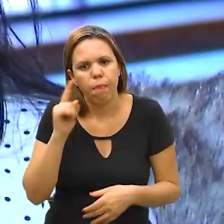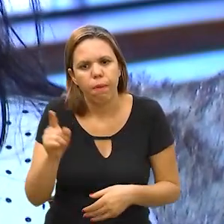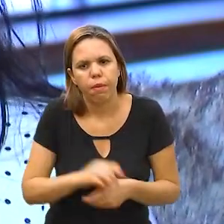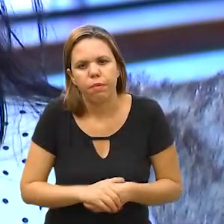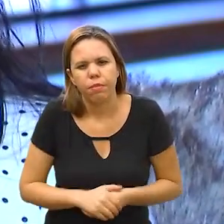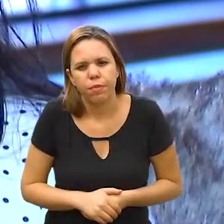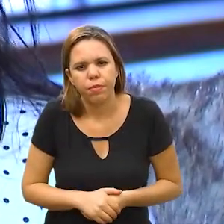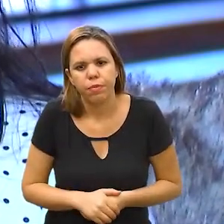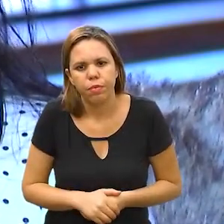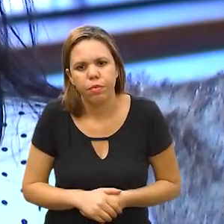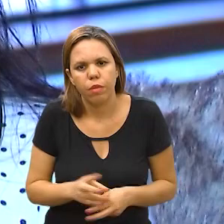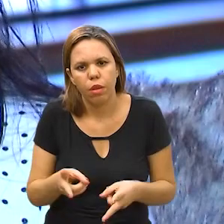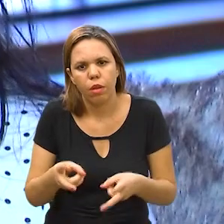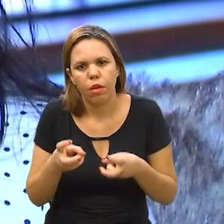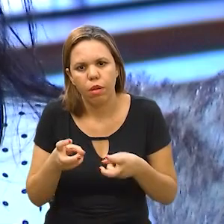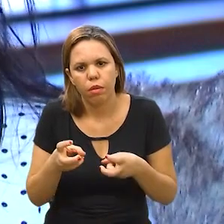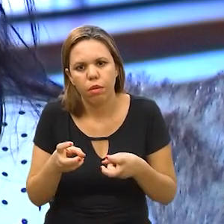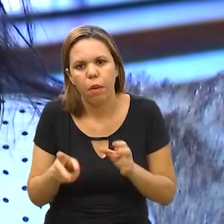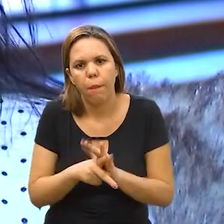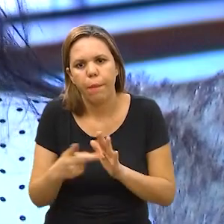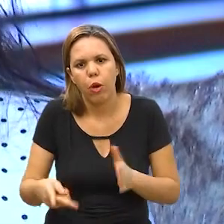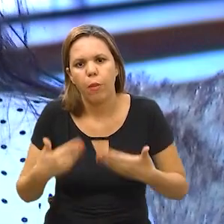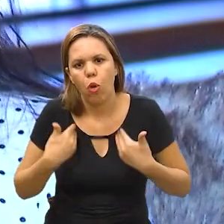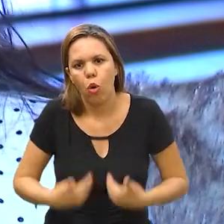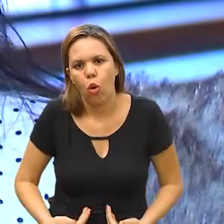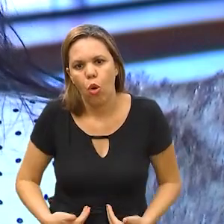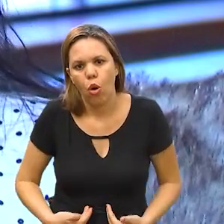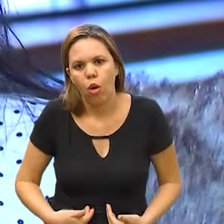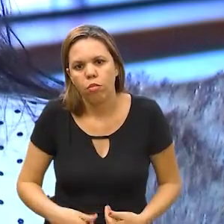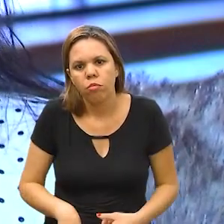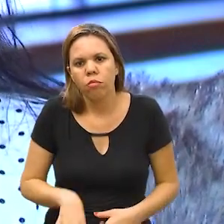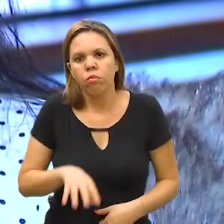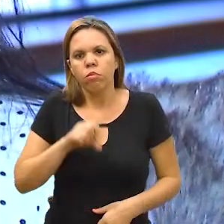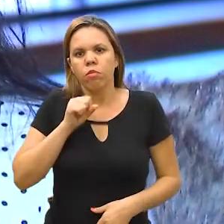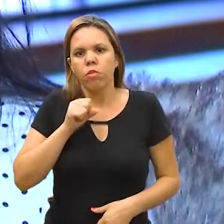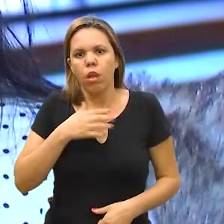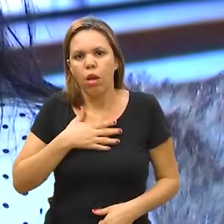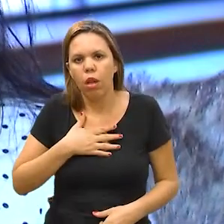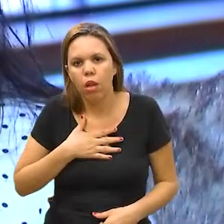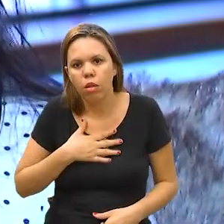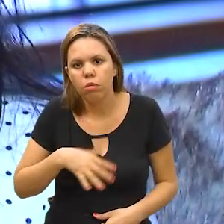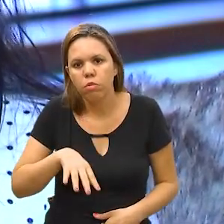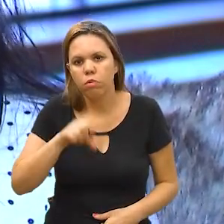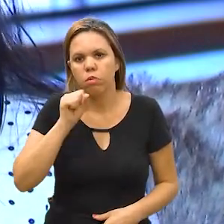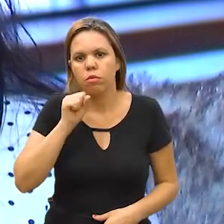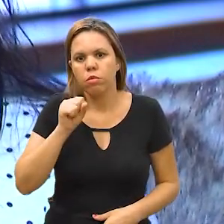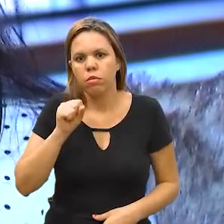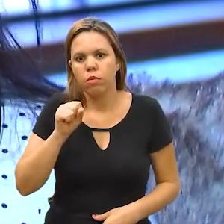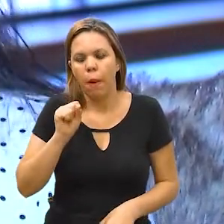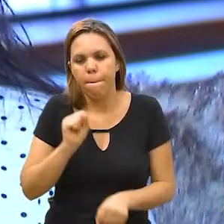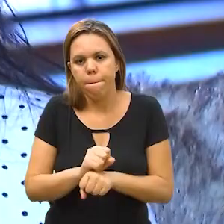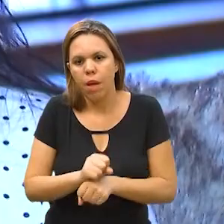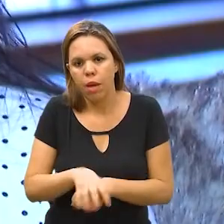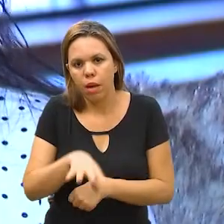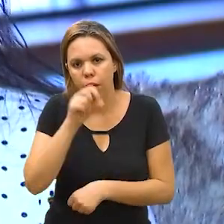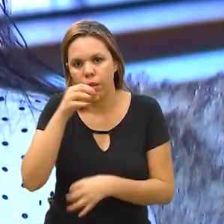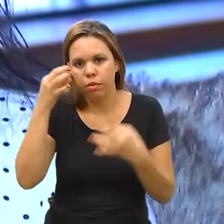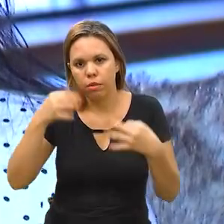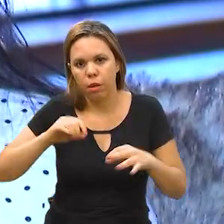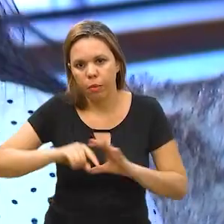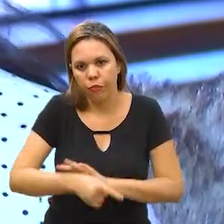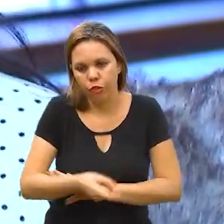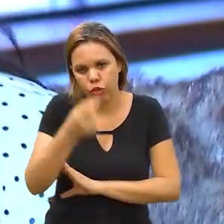dia é observar o próprio corpo, observar a sua respiração. Porque quando ele deixa de respirar de forma